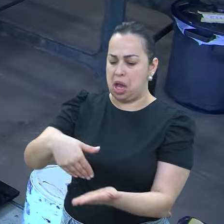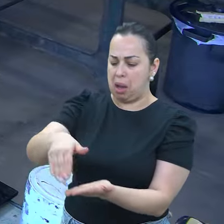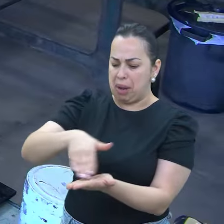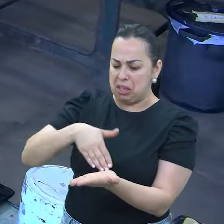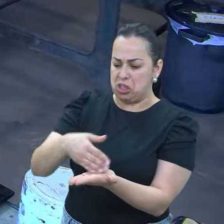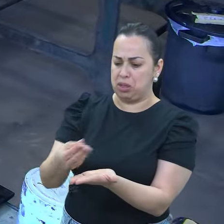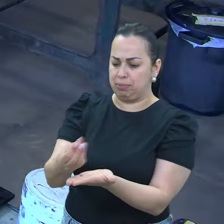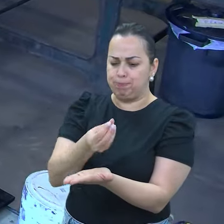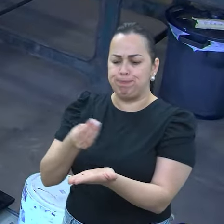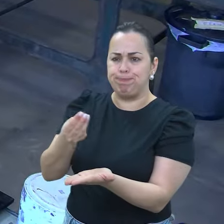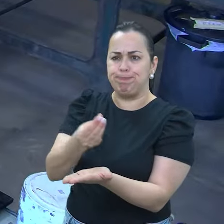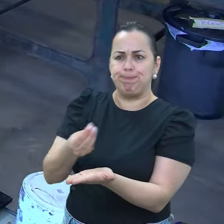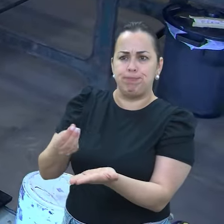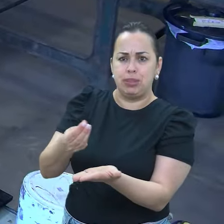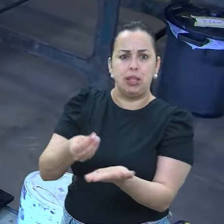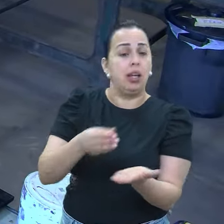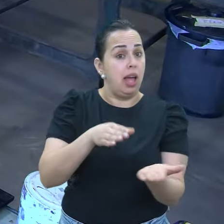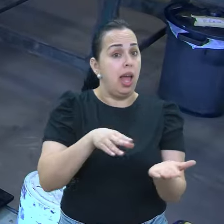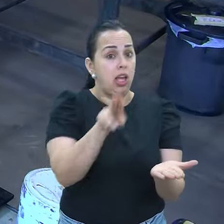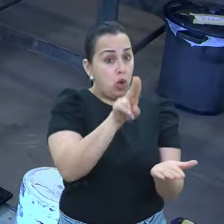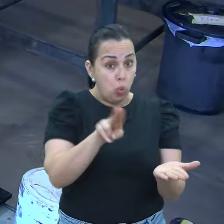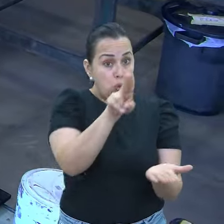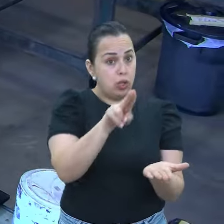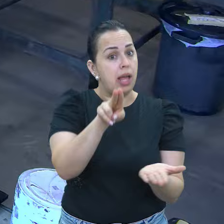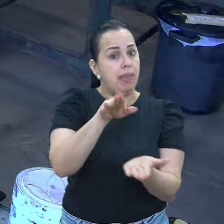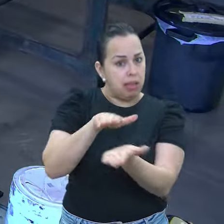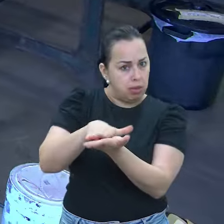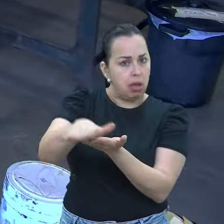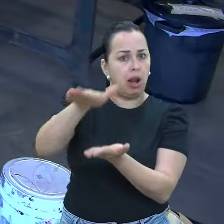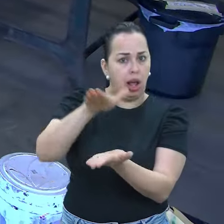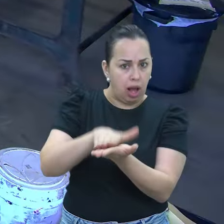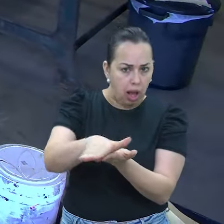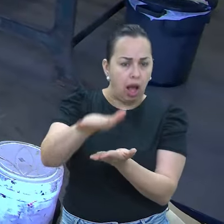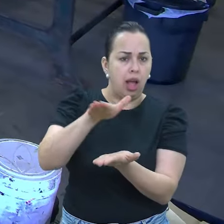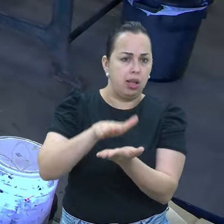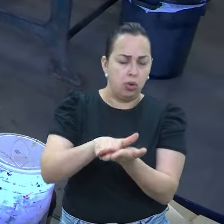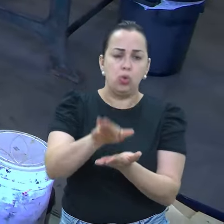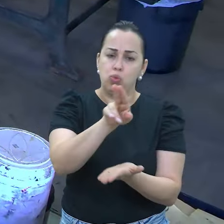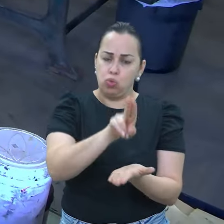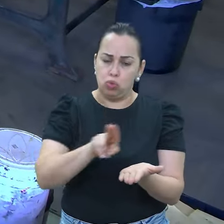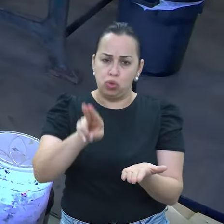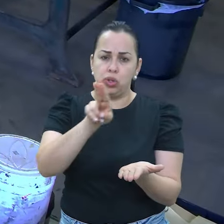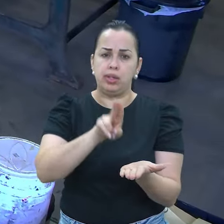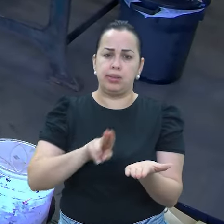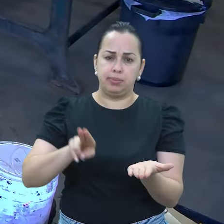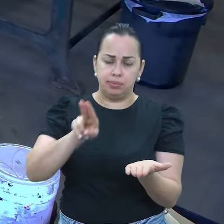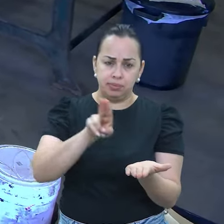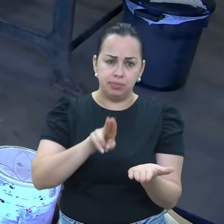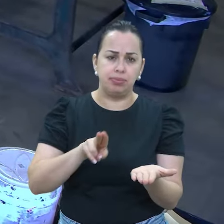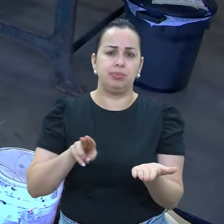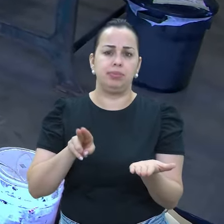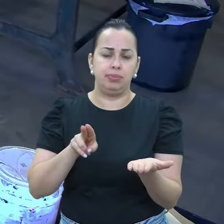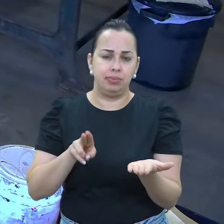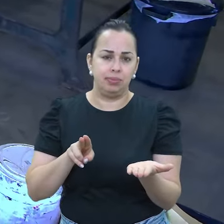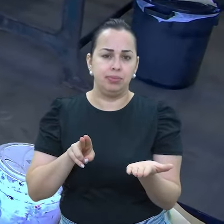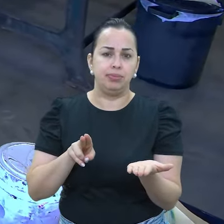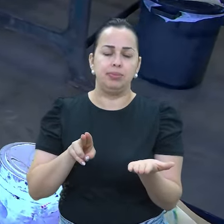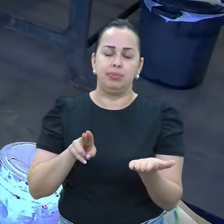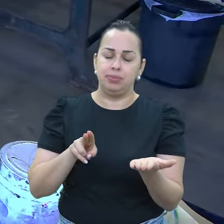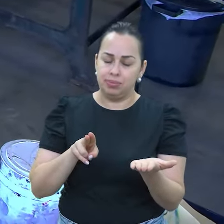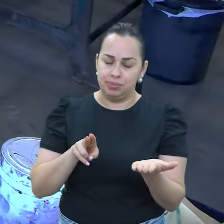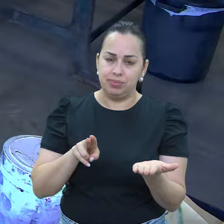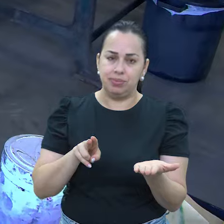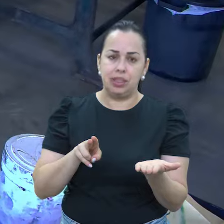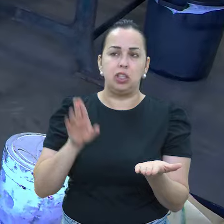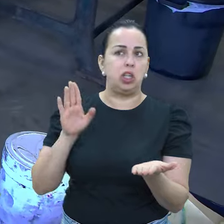Uma tinta grossa, né? É uma tinta grossa, uma tinta gráfica, né? Uma tinta usada nas gráficas